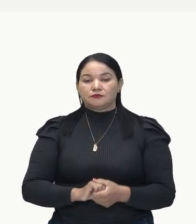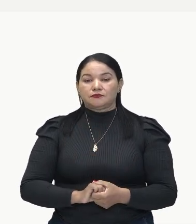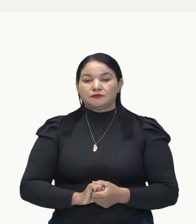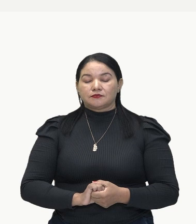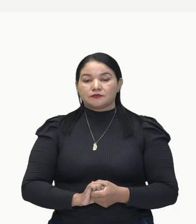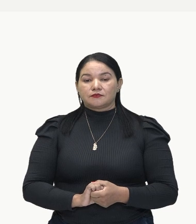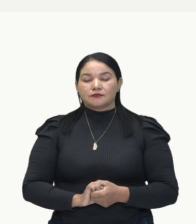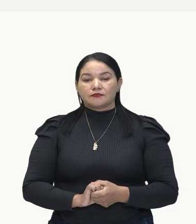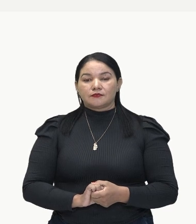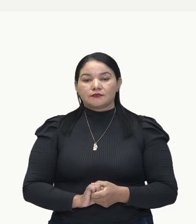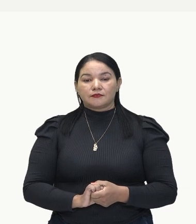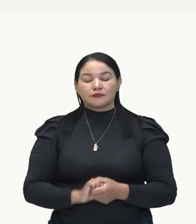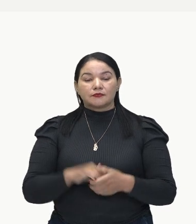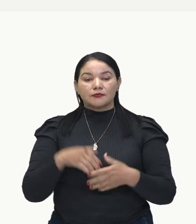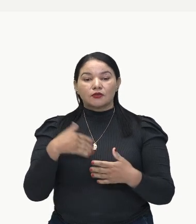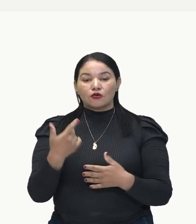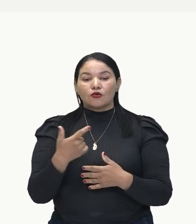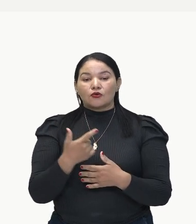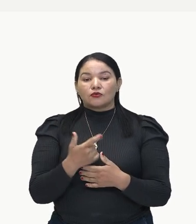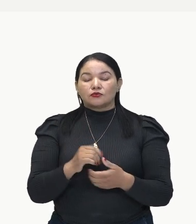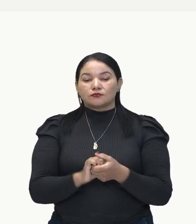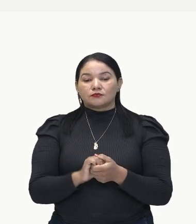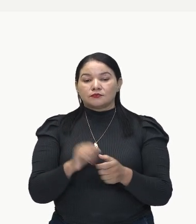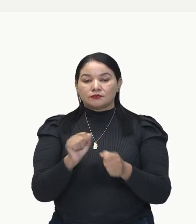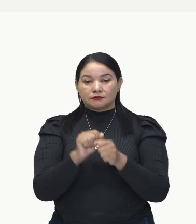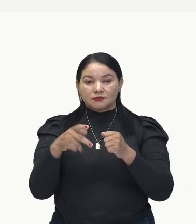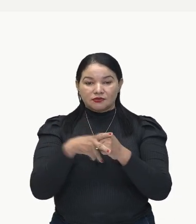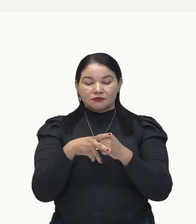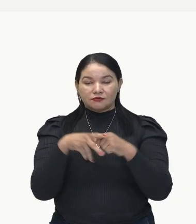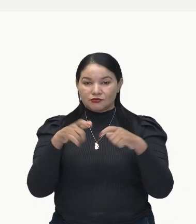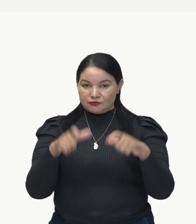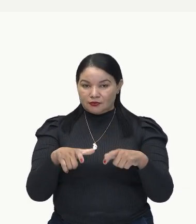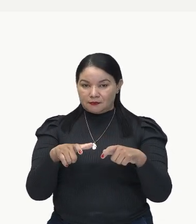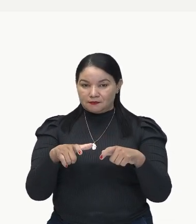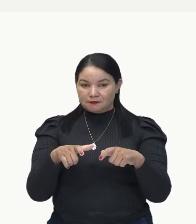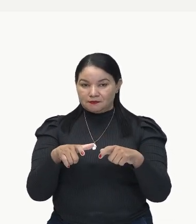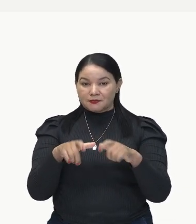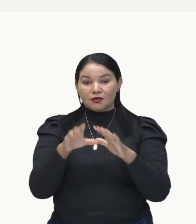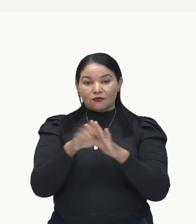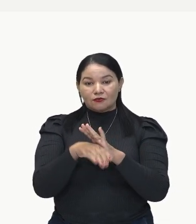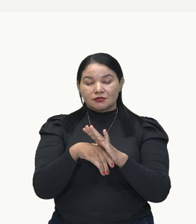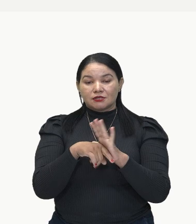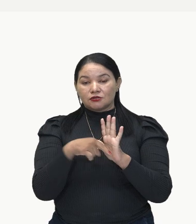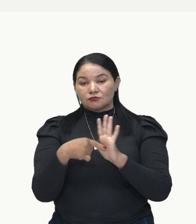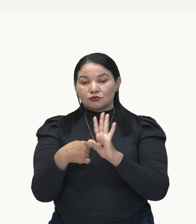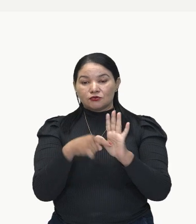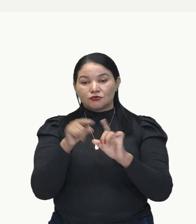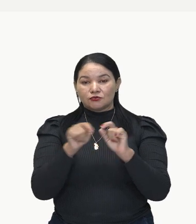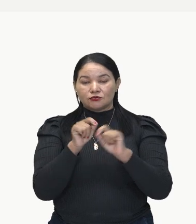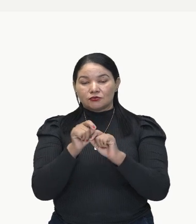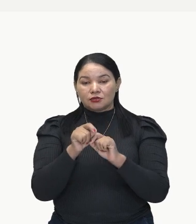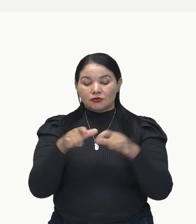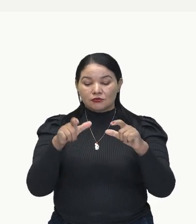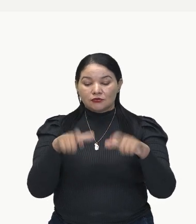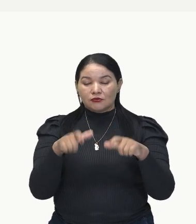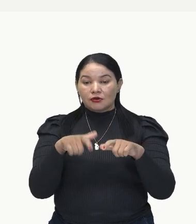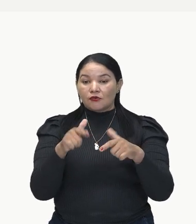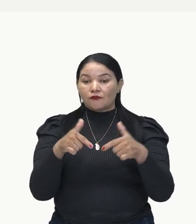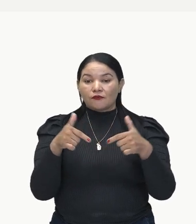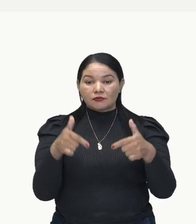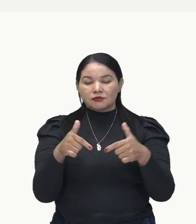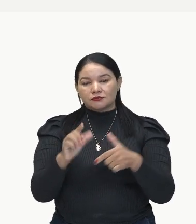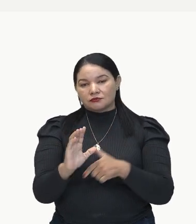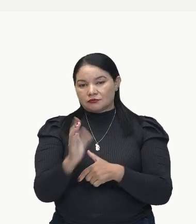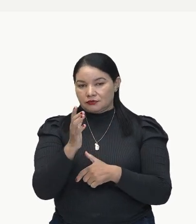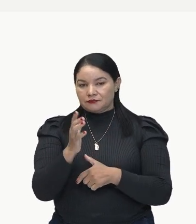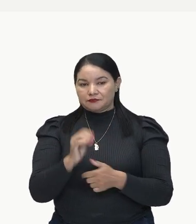Aqui o nosso advérbio de lugar, conceito, indica o local onde a ação